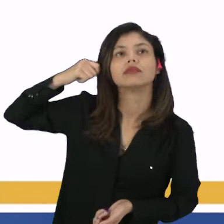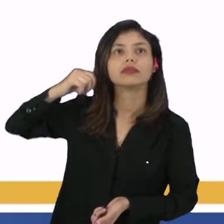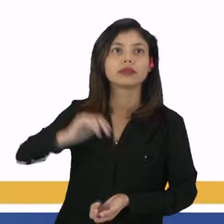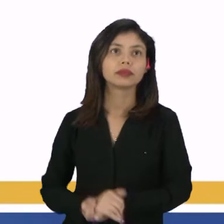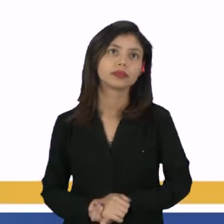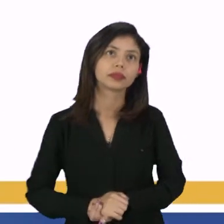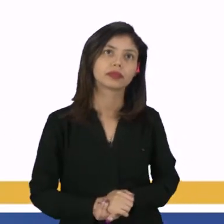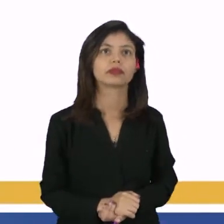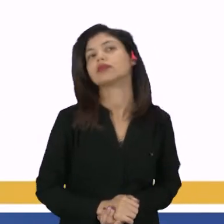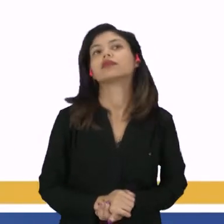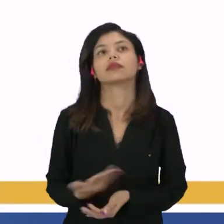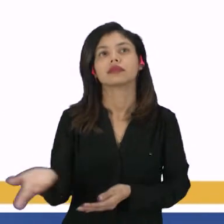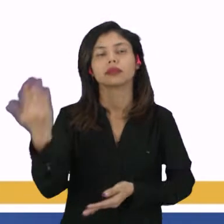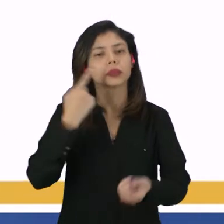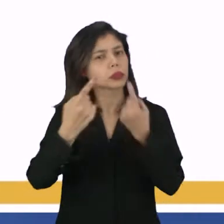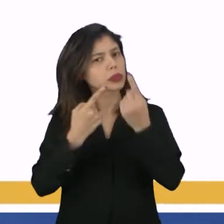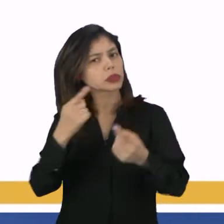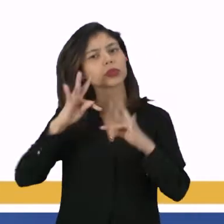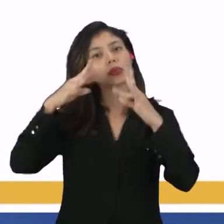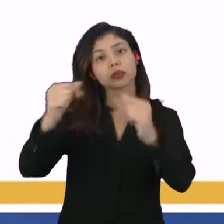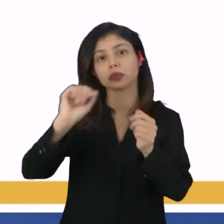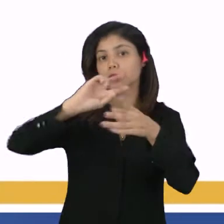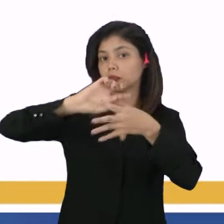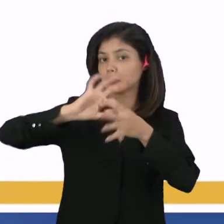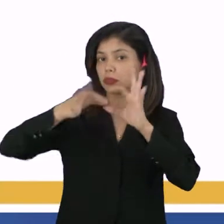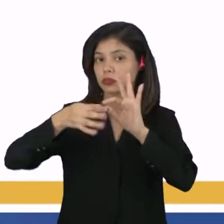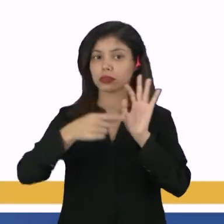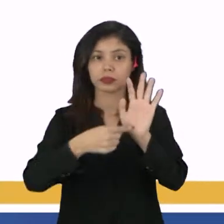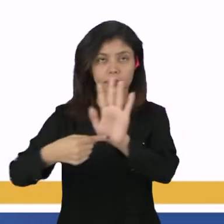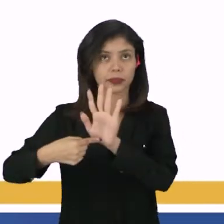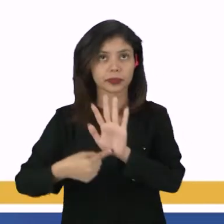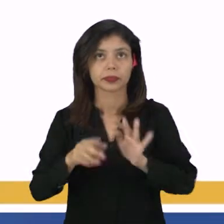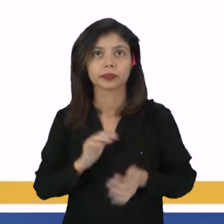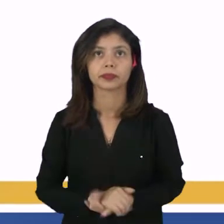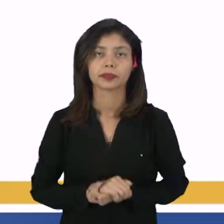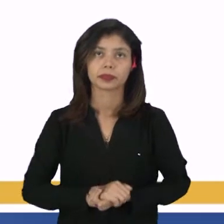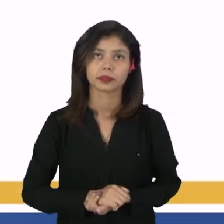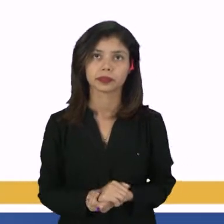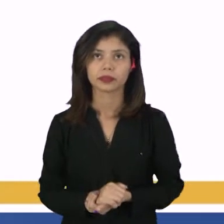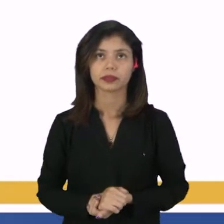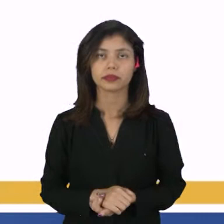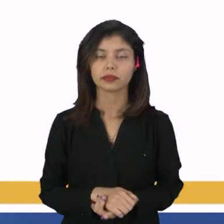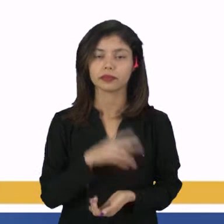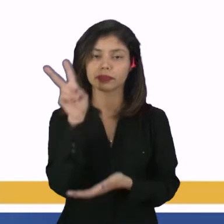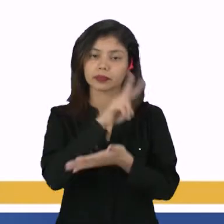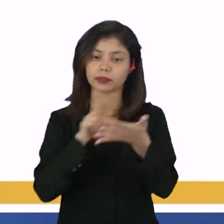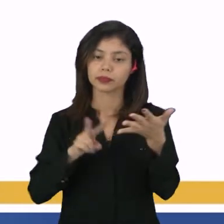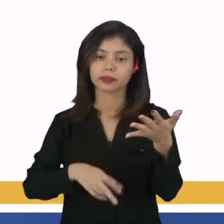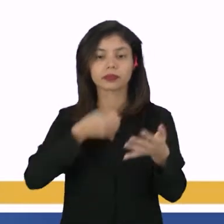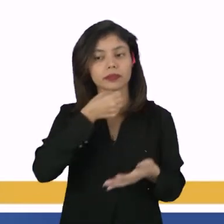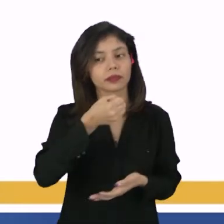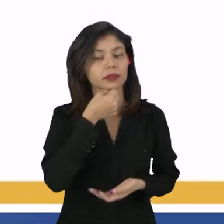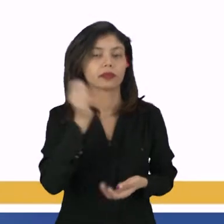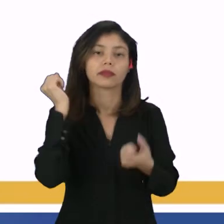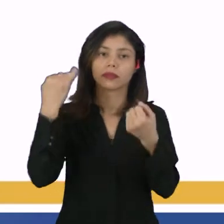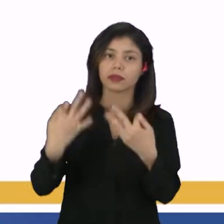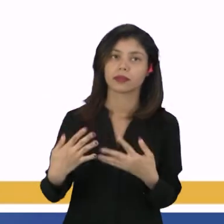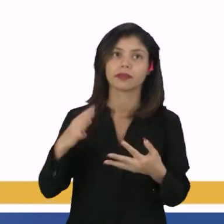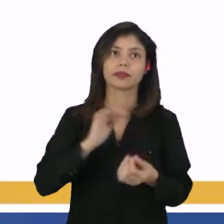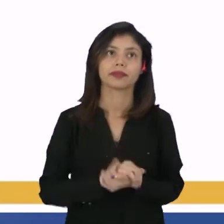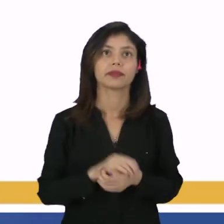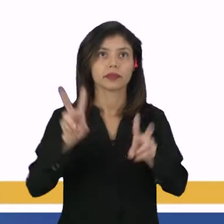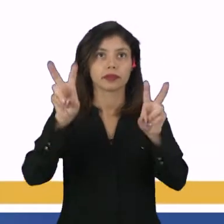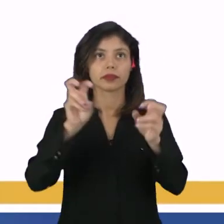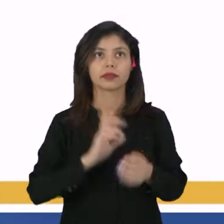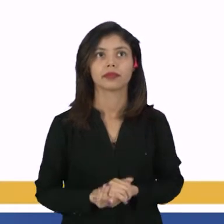negros. Vamos compreender todo o contexto dessa postagem. A gente vai ler essa reportagem que conta esse fato. O